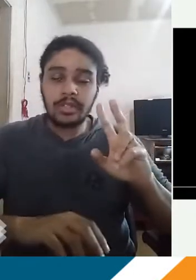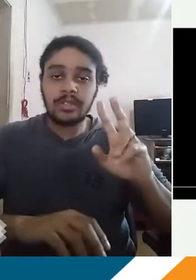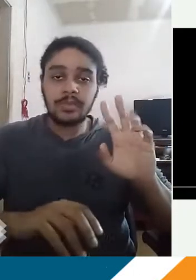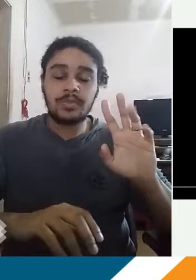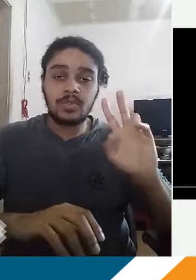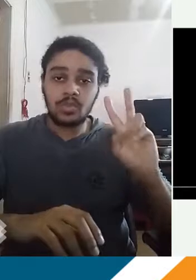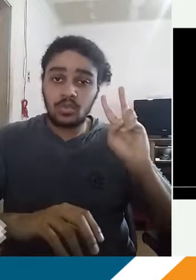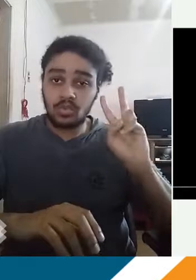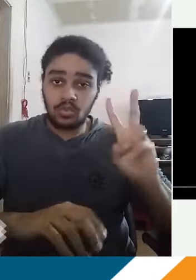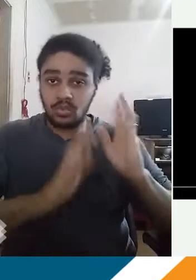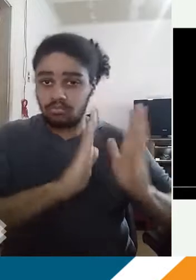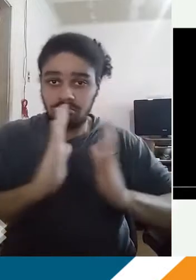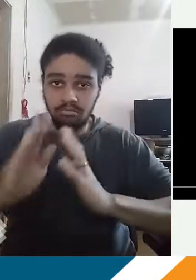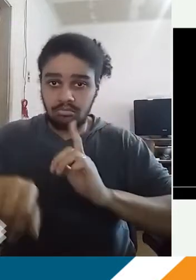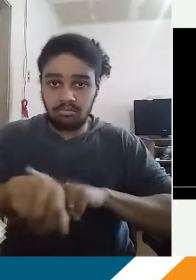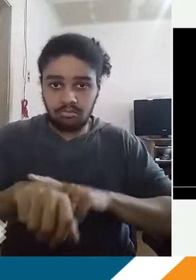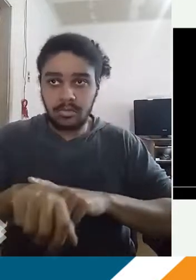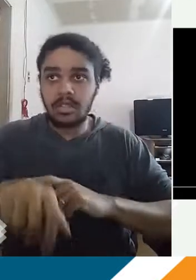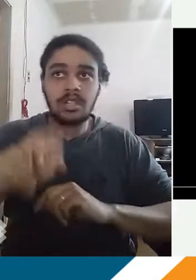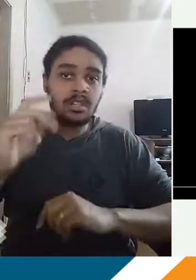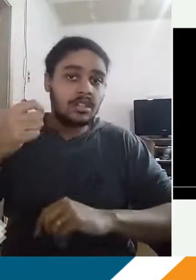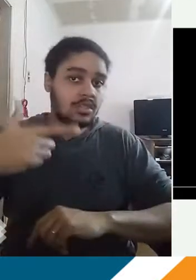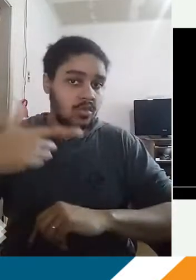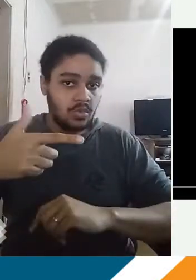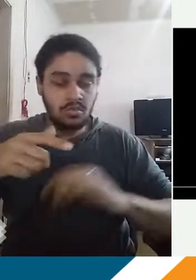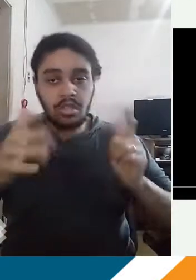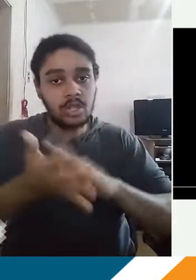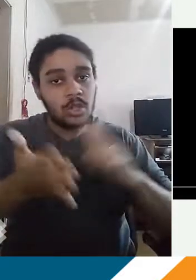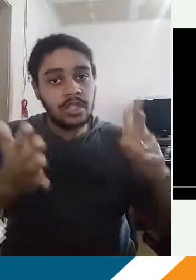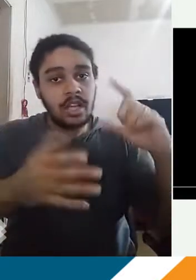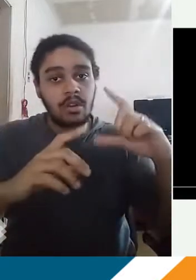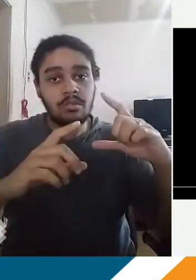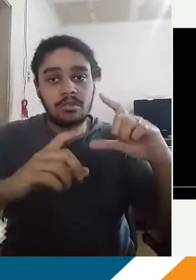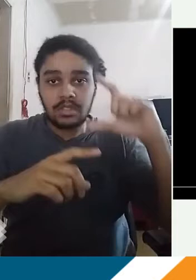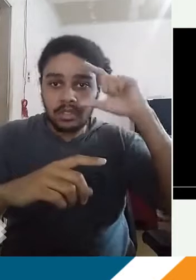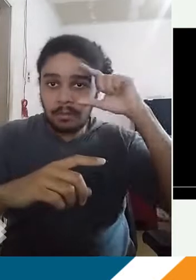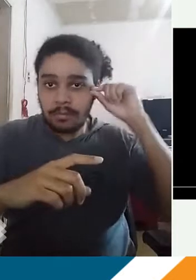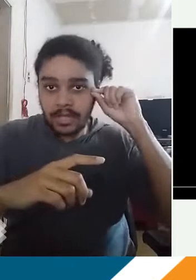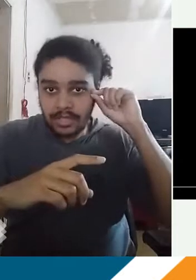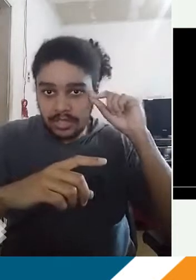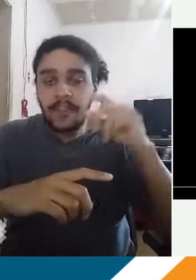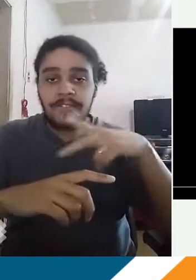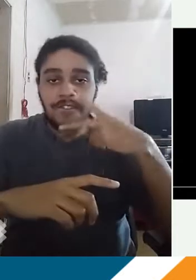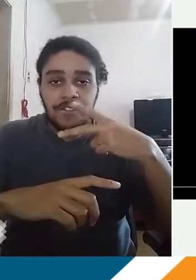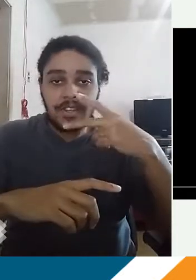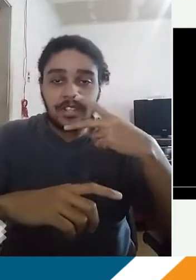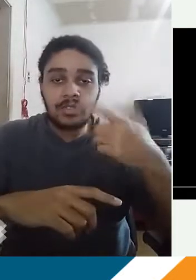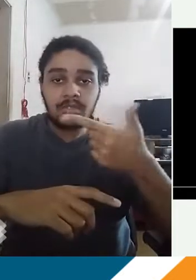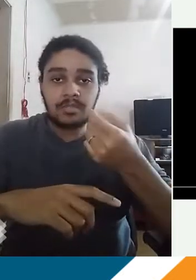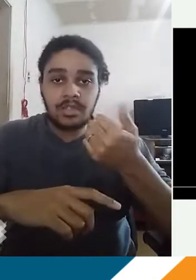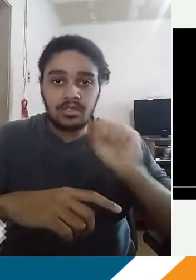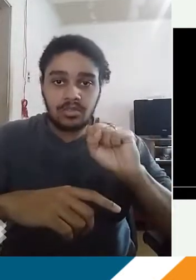uma reportagem do Jornal da Band que fala sobre a população brasileira em 2018